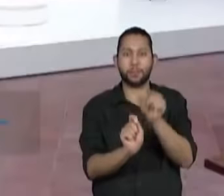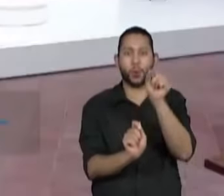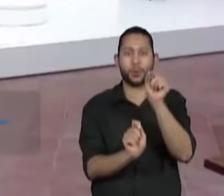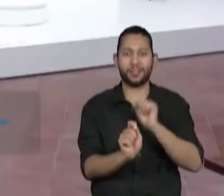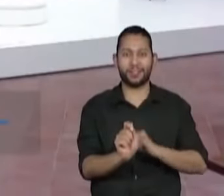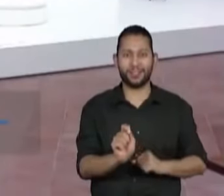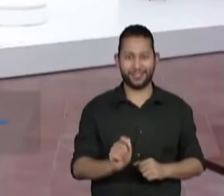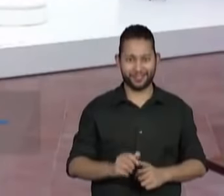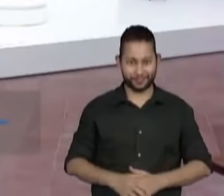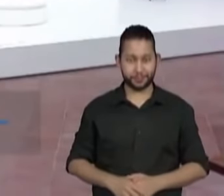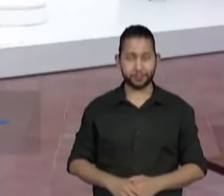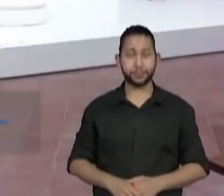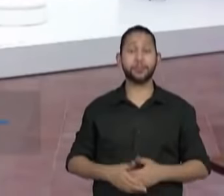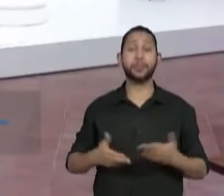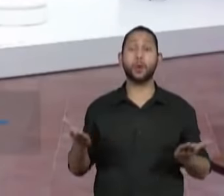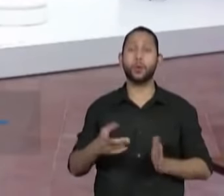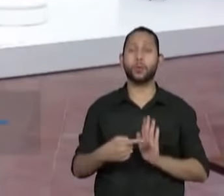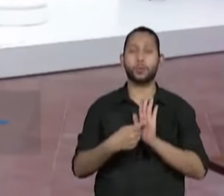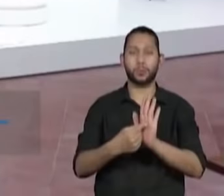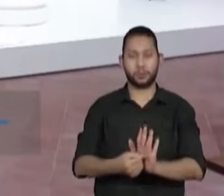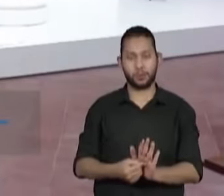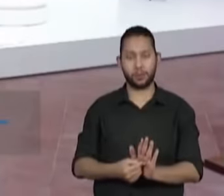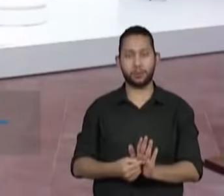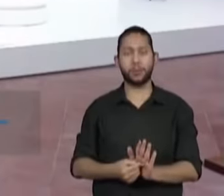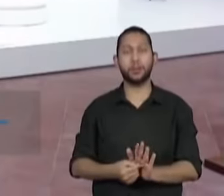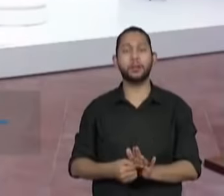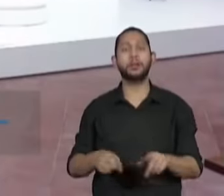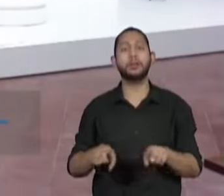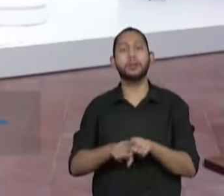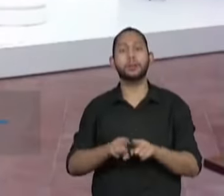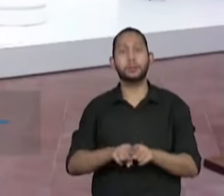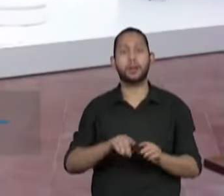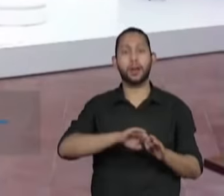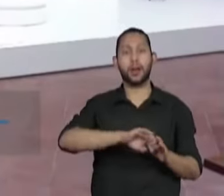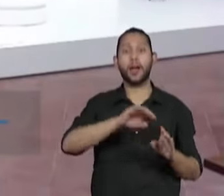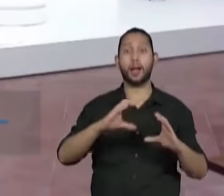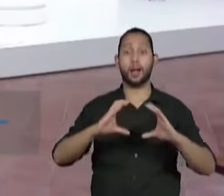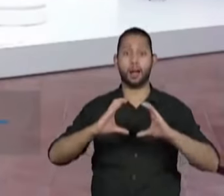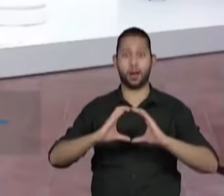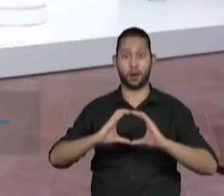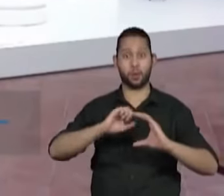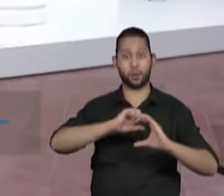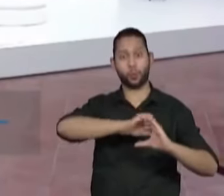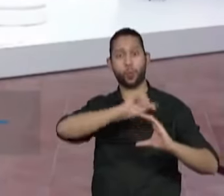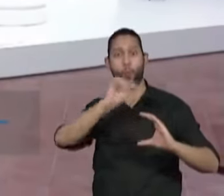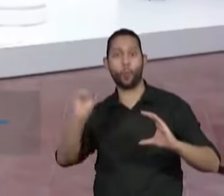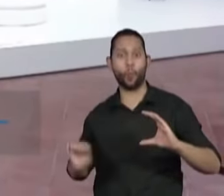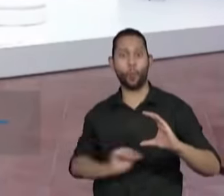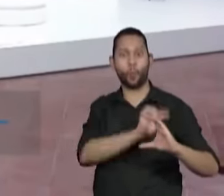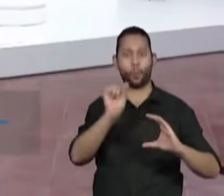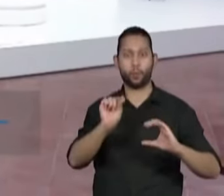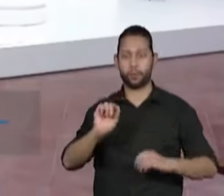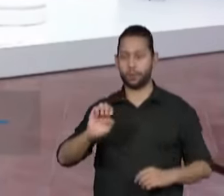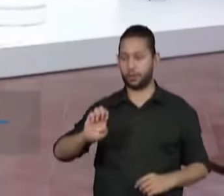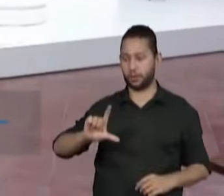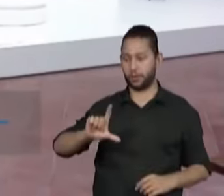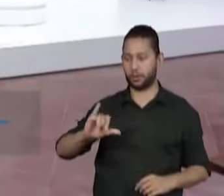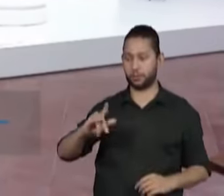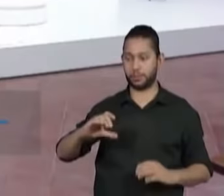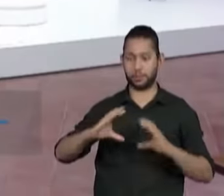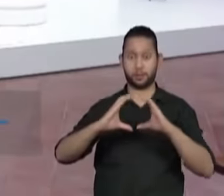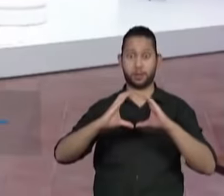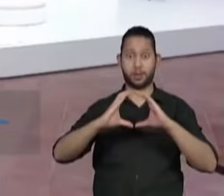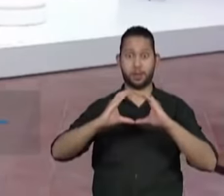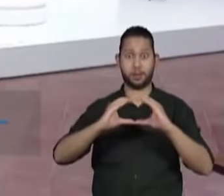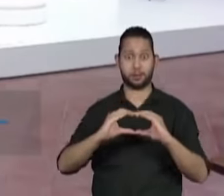tá? Agora a gente vai passar, gente, para a parte, né, dos arcos elípticos, né? Há uma classificação bem mais